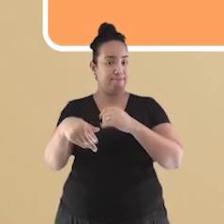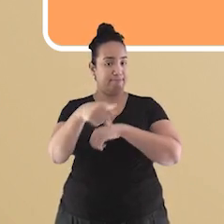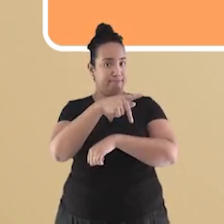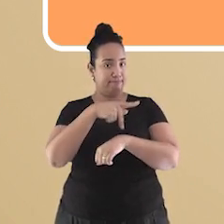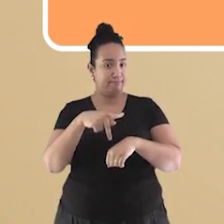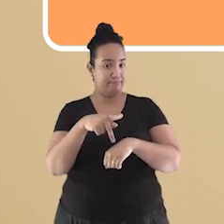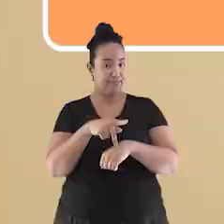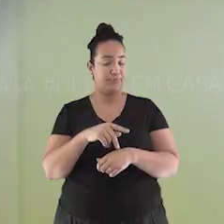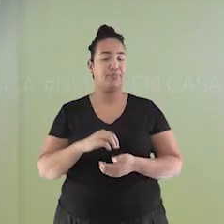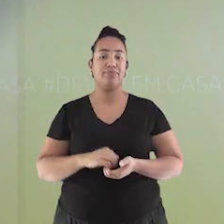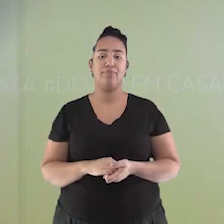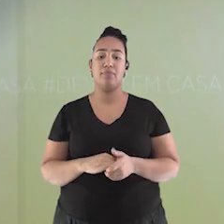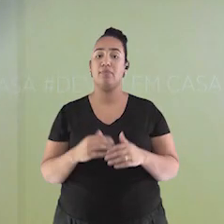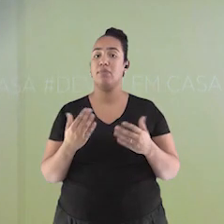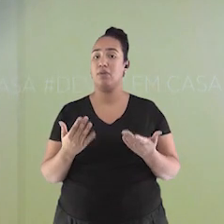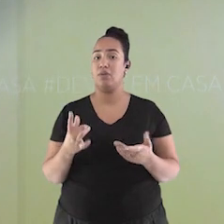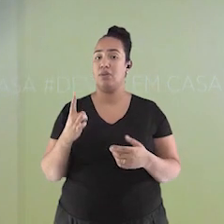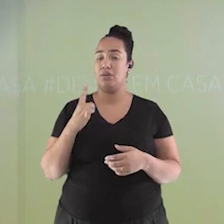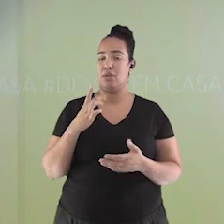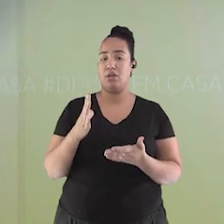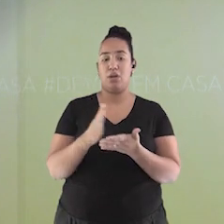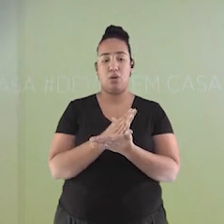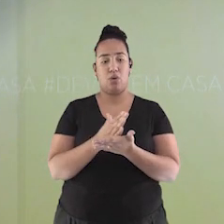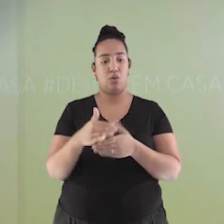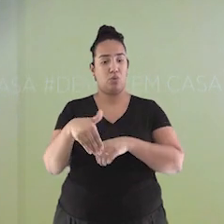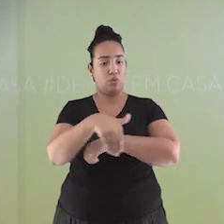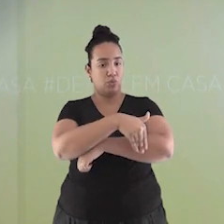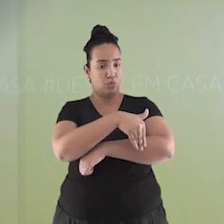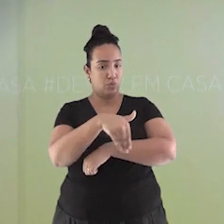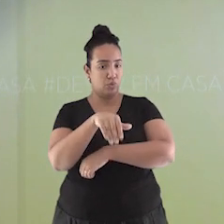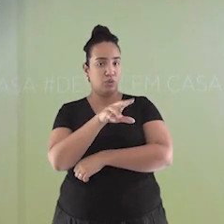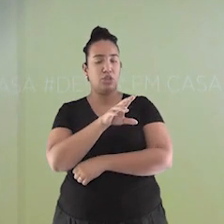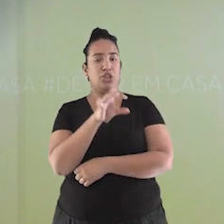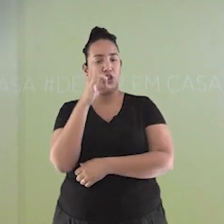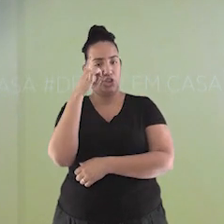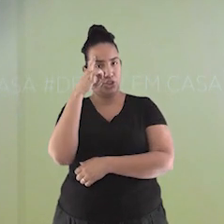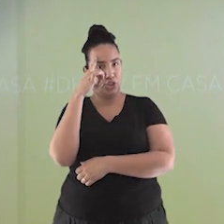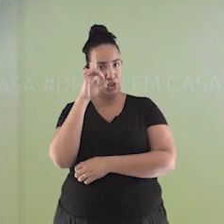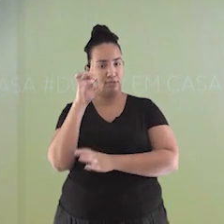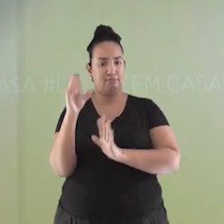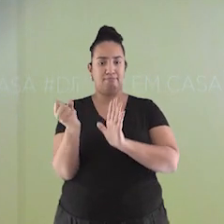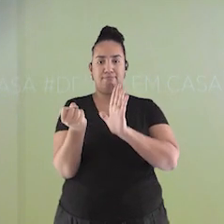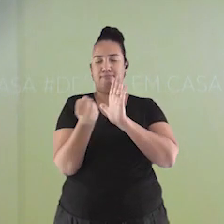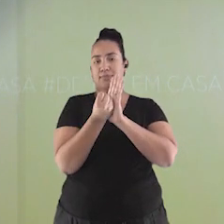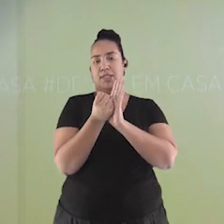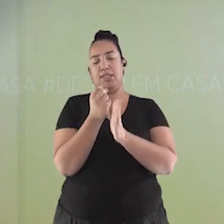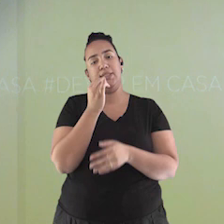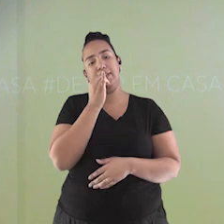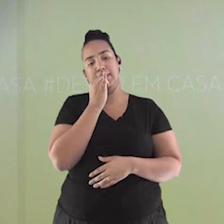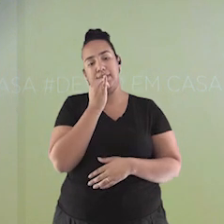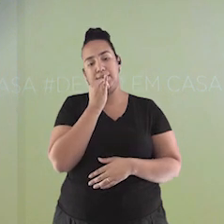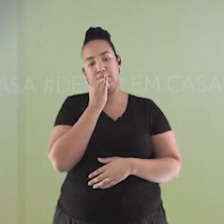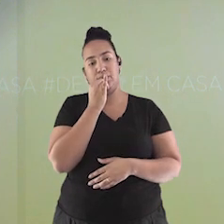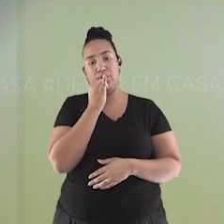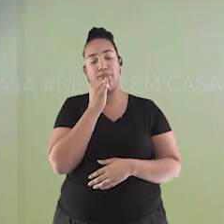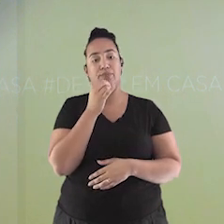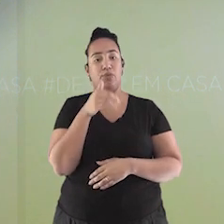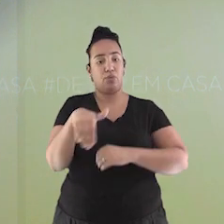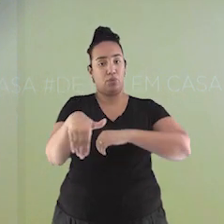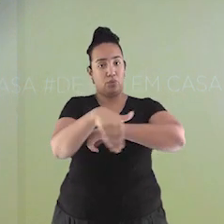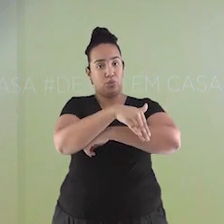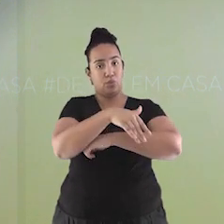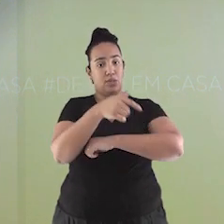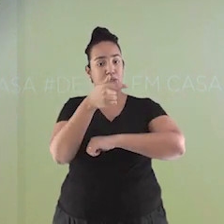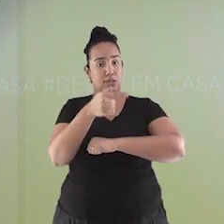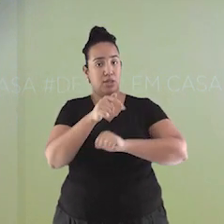do país. Existem ruas com nomes de datas de acontecimentos históricos, por exemplo, como